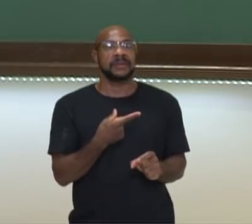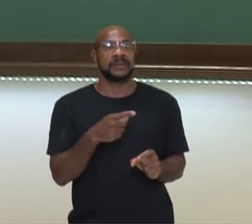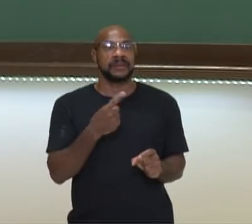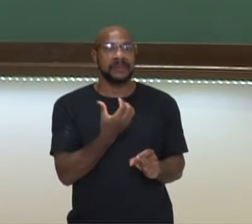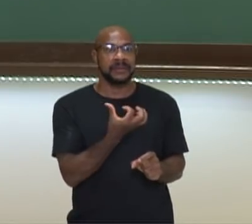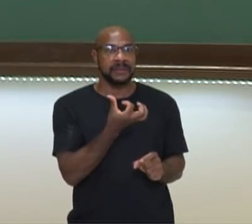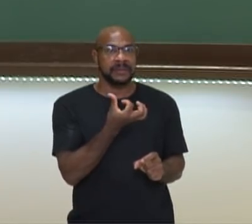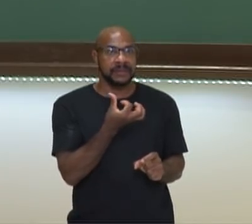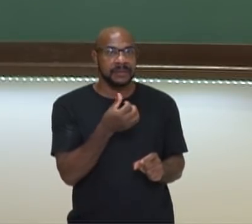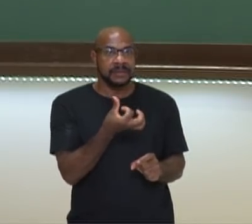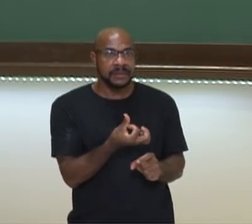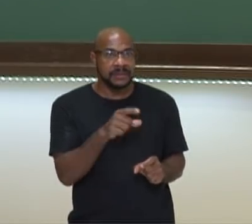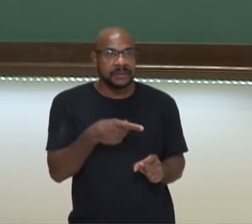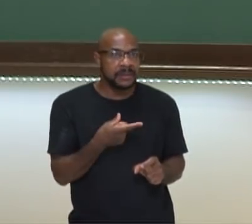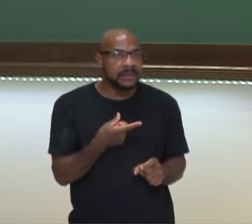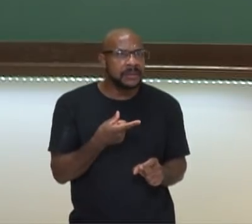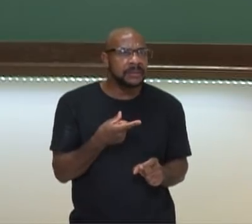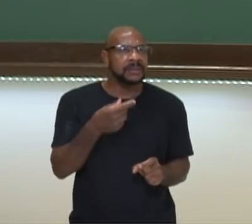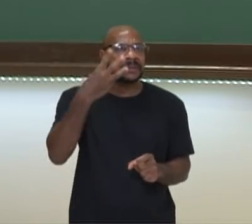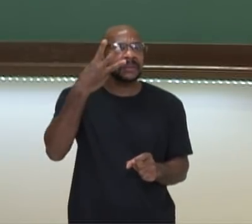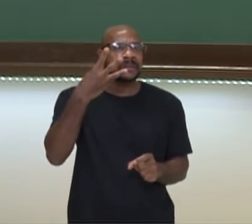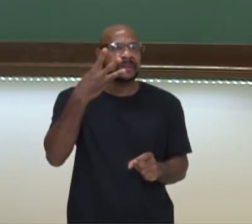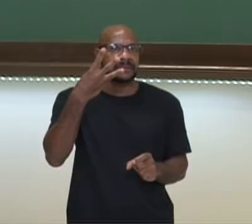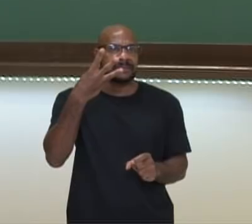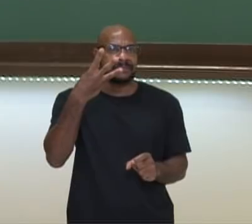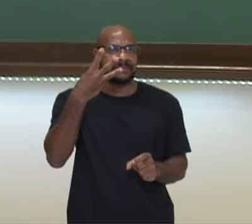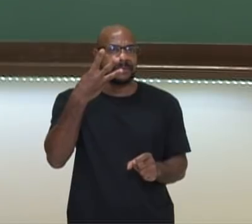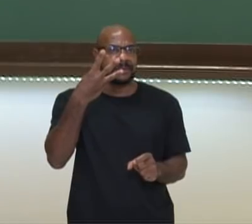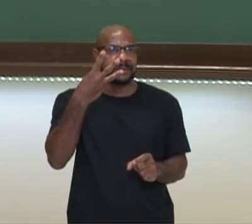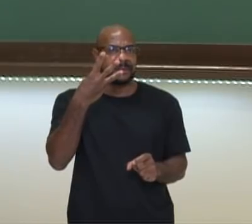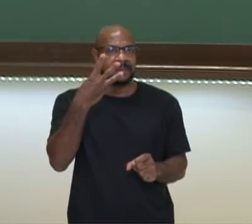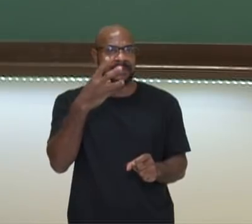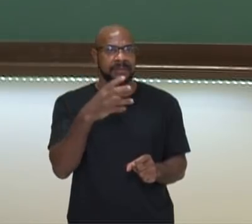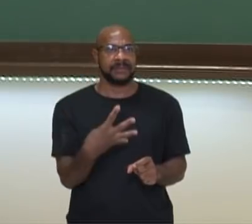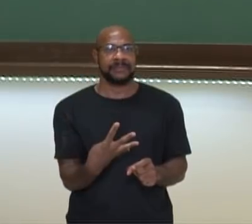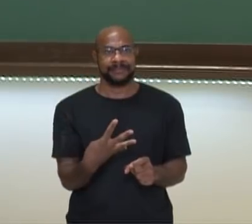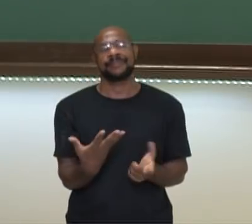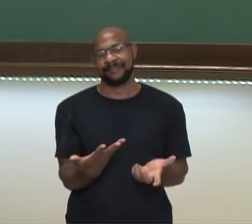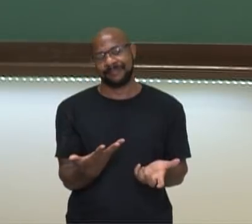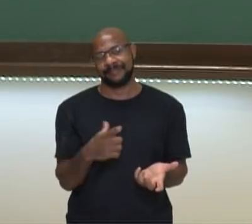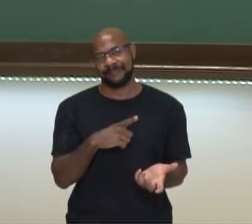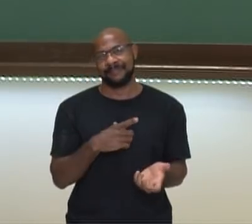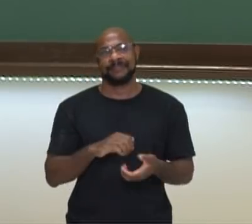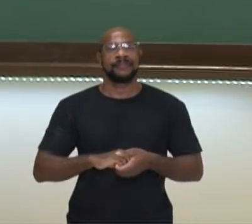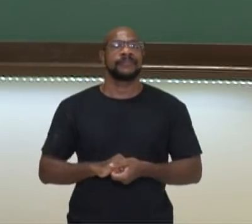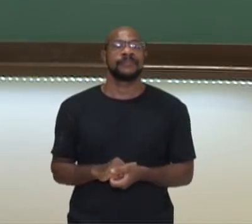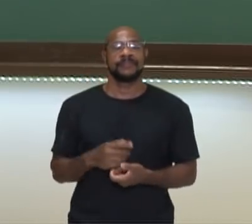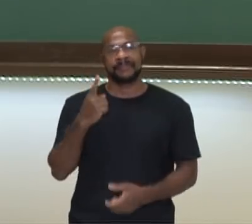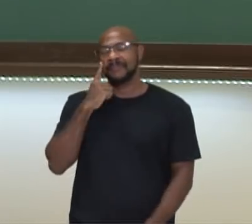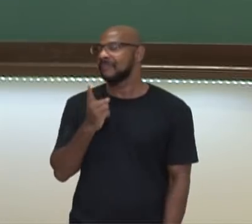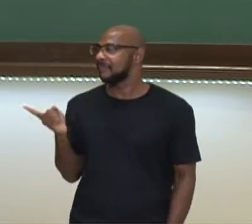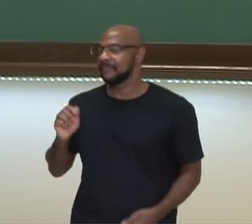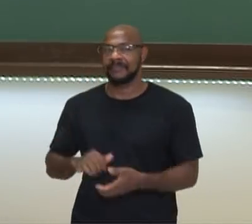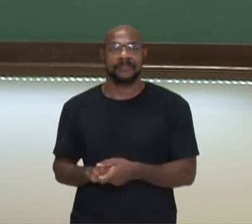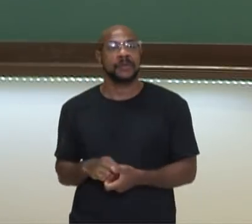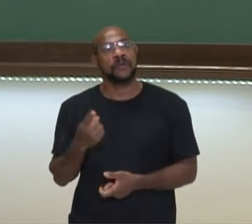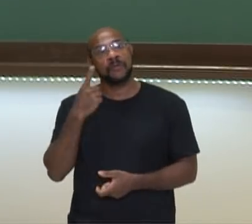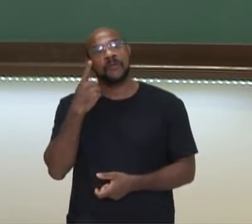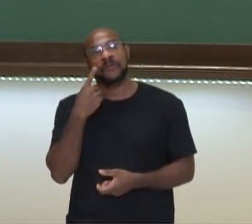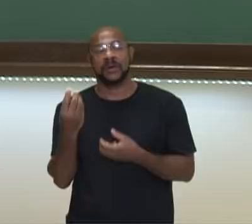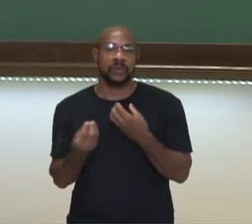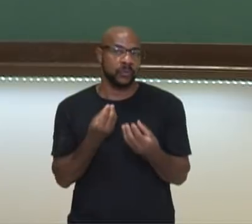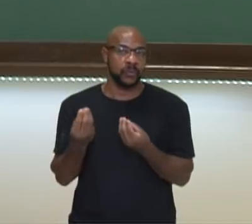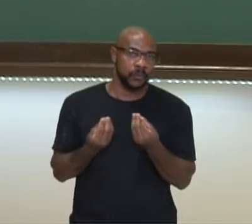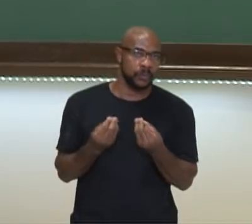metro. Então o problema não é do Aragon, o problema é da fábrica que fez a corda. Beleza? Então agora que eu já resolvi essas inquietações, vamos resolver o problema